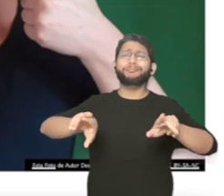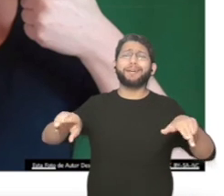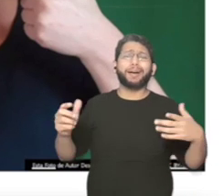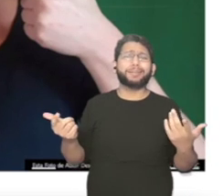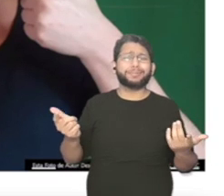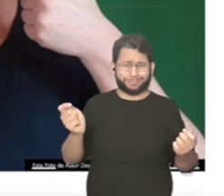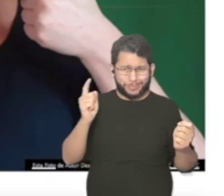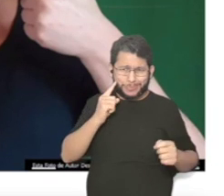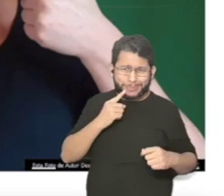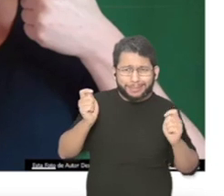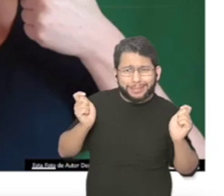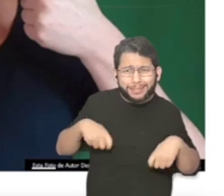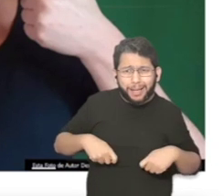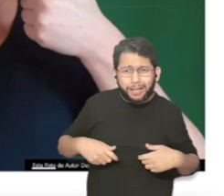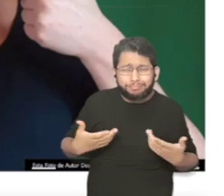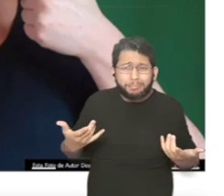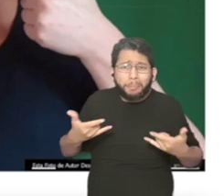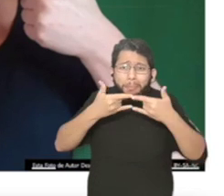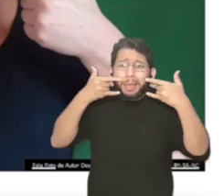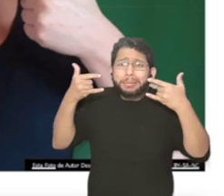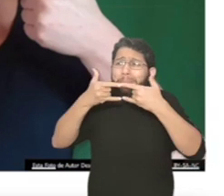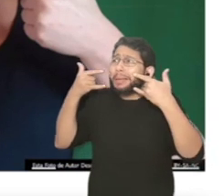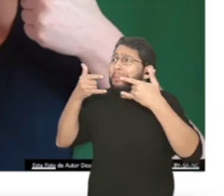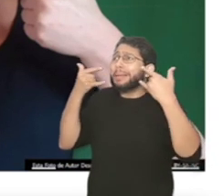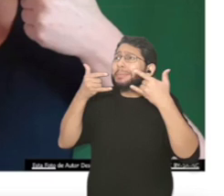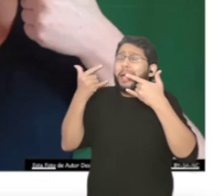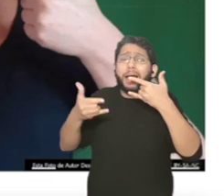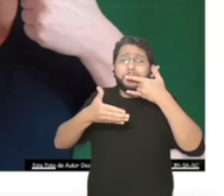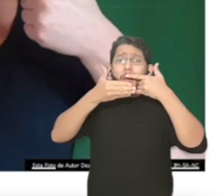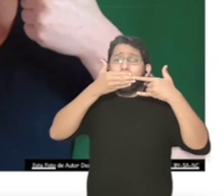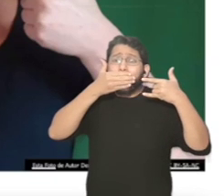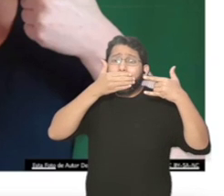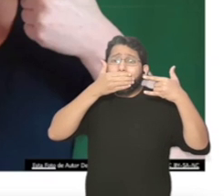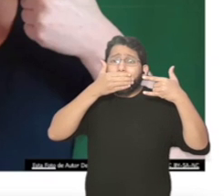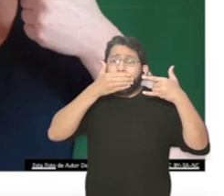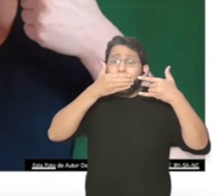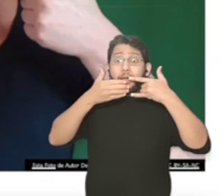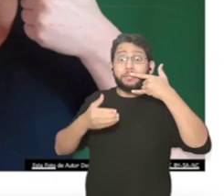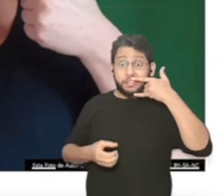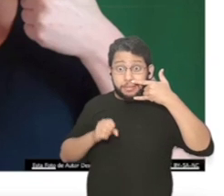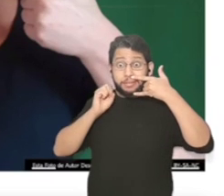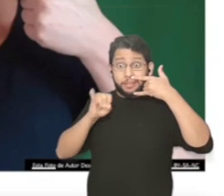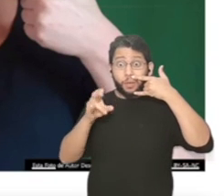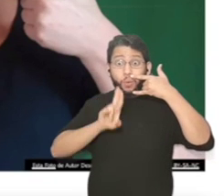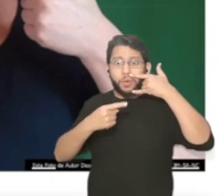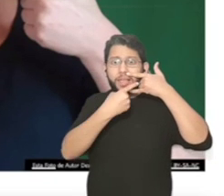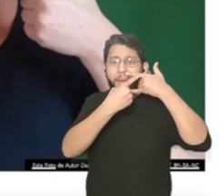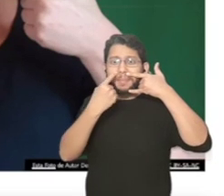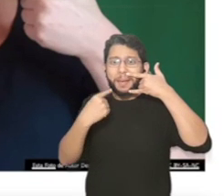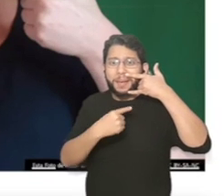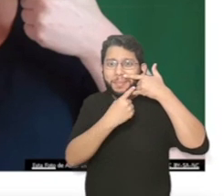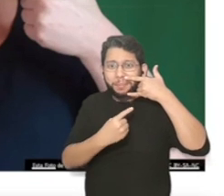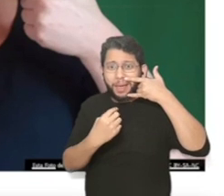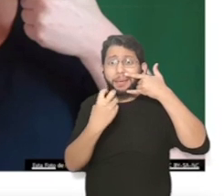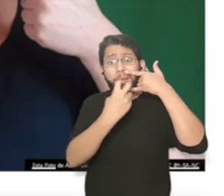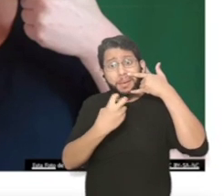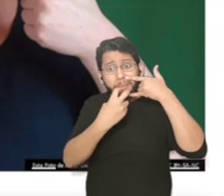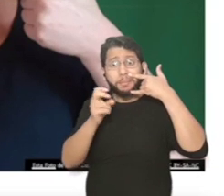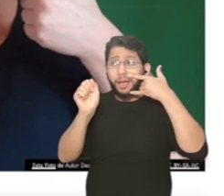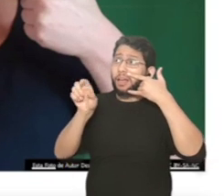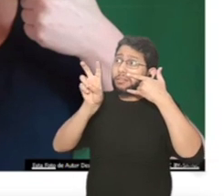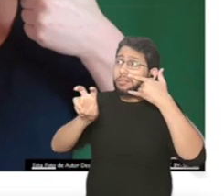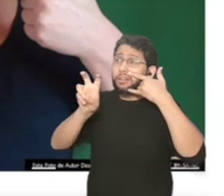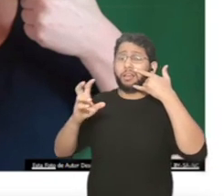dessa comunicação se tá todo mundo de máscara. Ele não vai conseguir ler o lábio de ninguém, certo? E vai se sentir